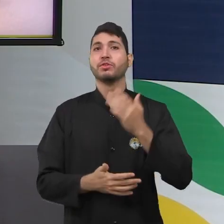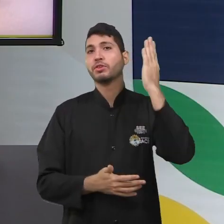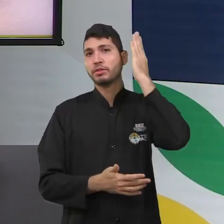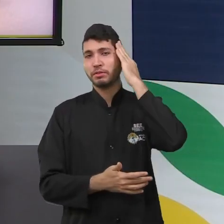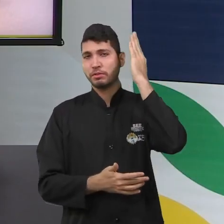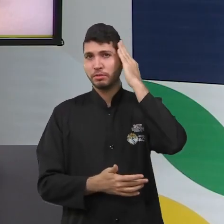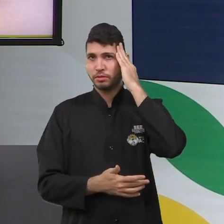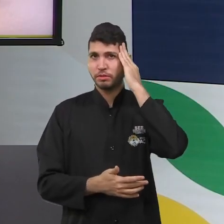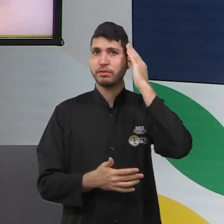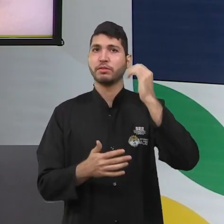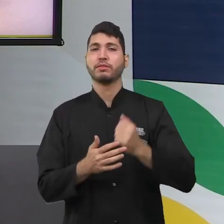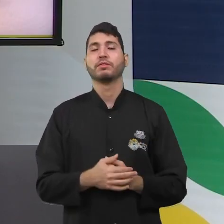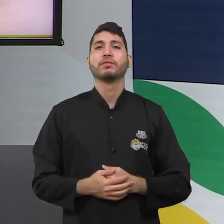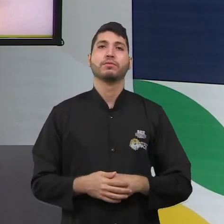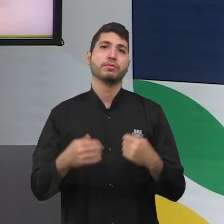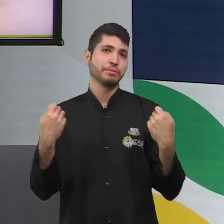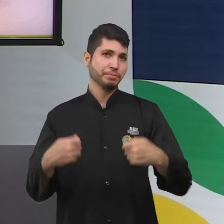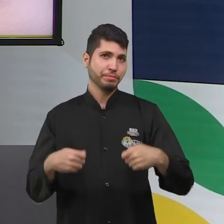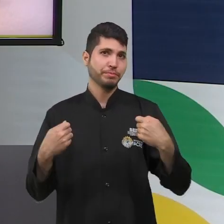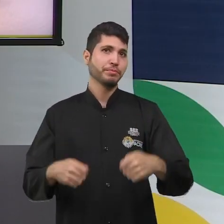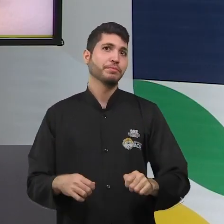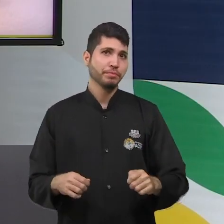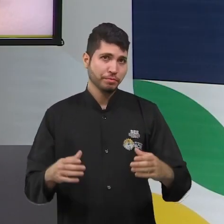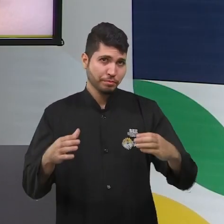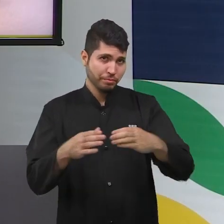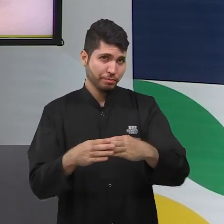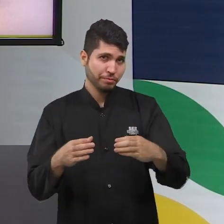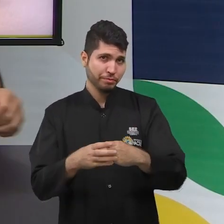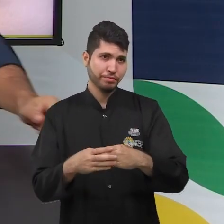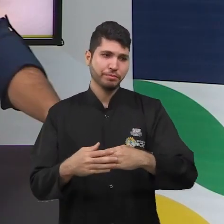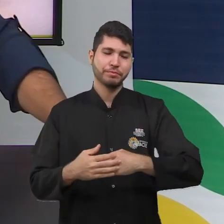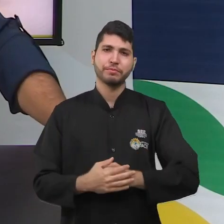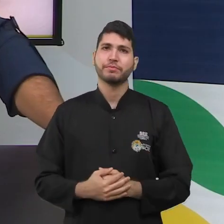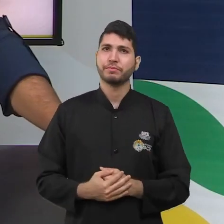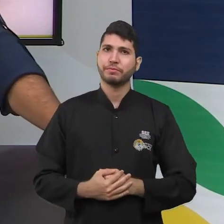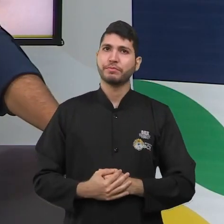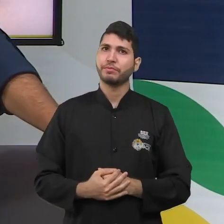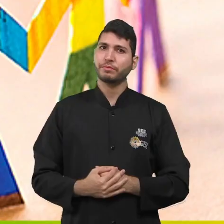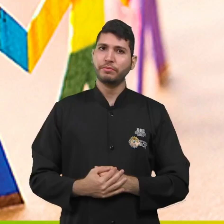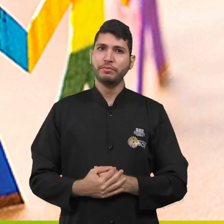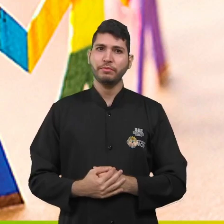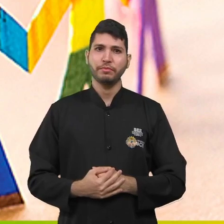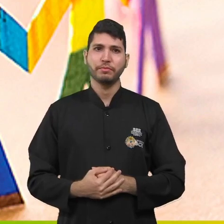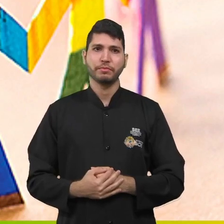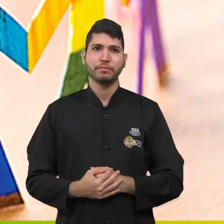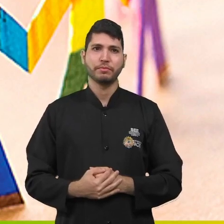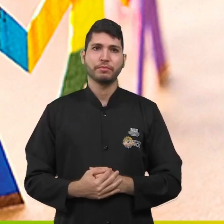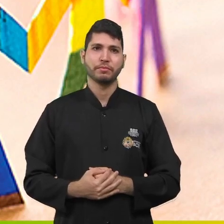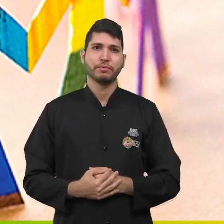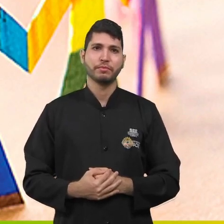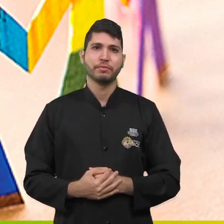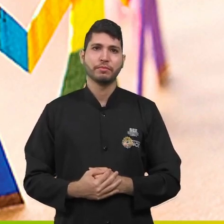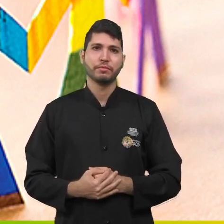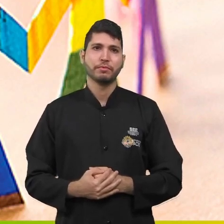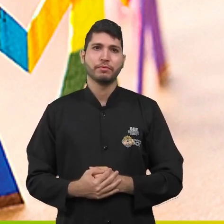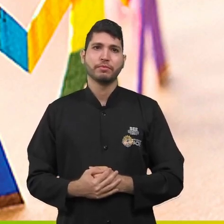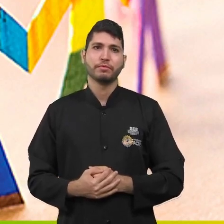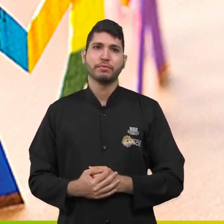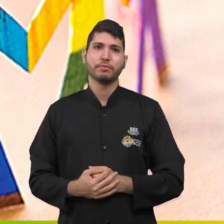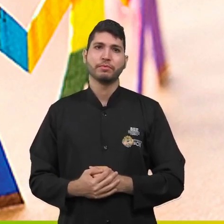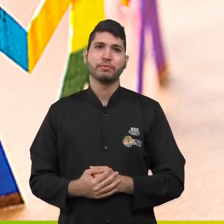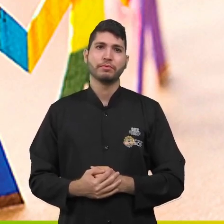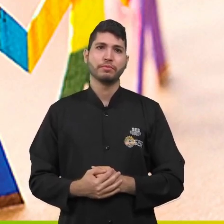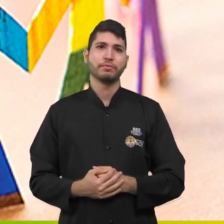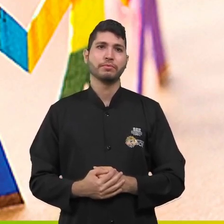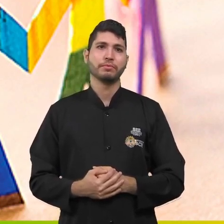os dilemas e as necessidades de determinada comunidade, ok? Temos aqui fortalecer as formas de participação cidadã, já